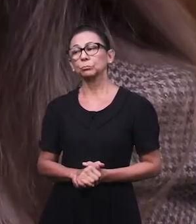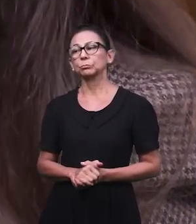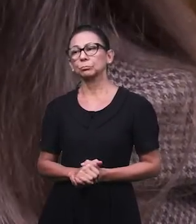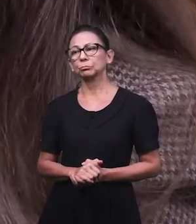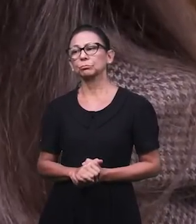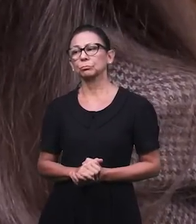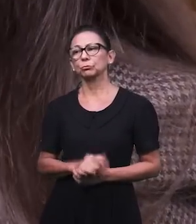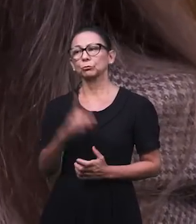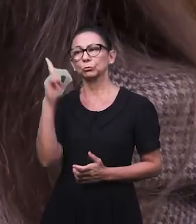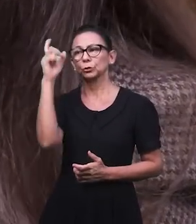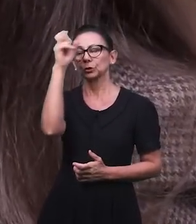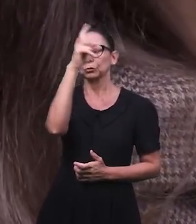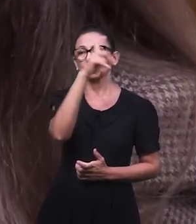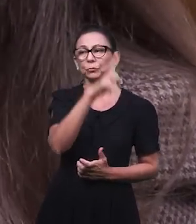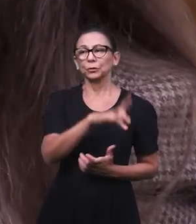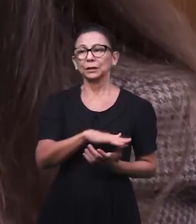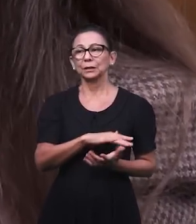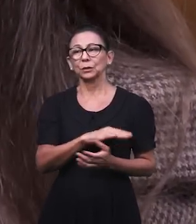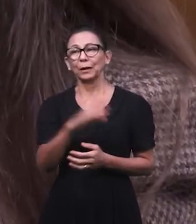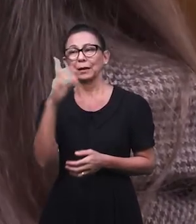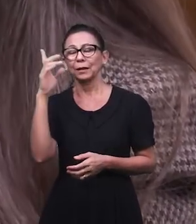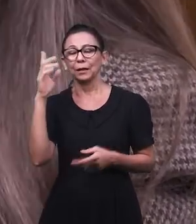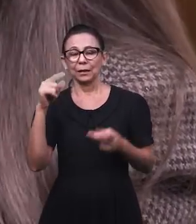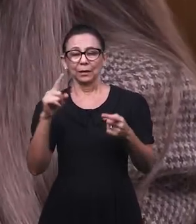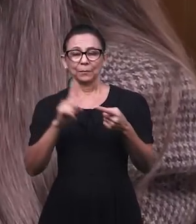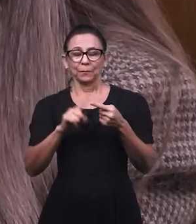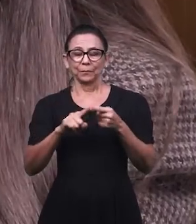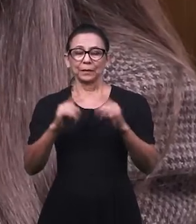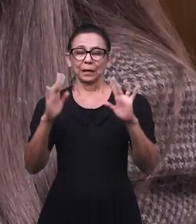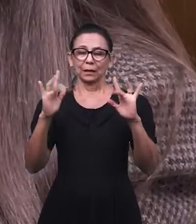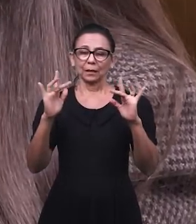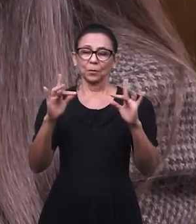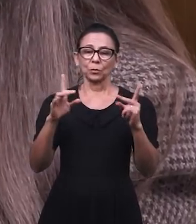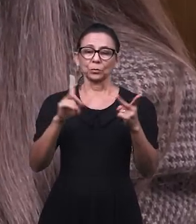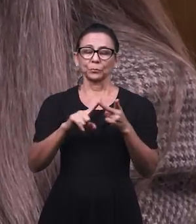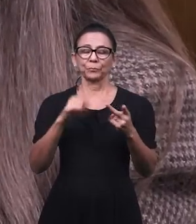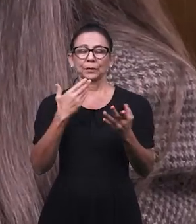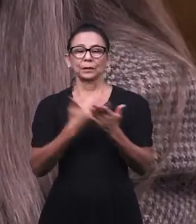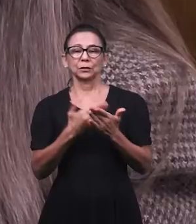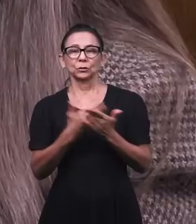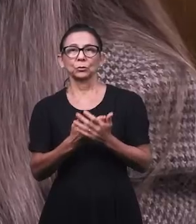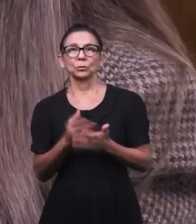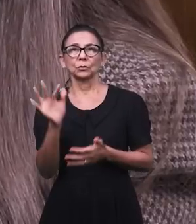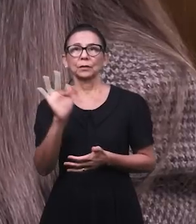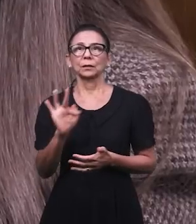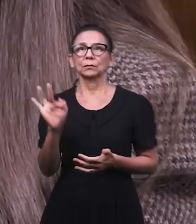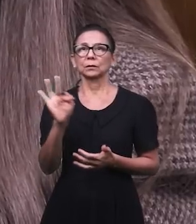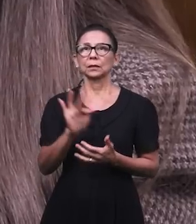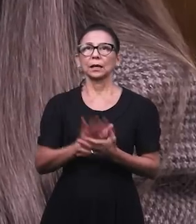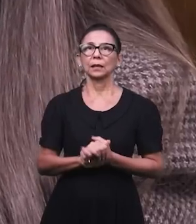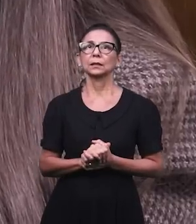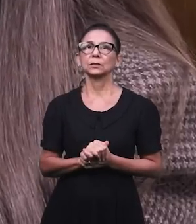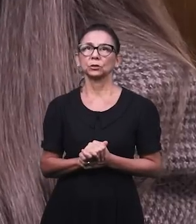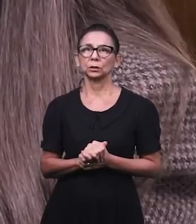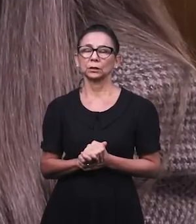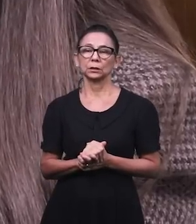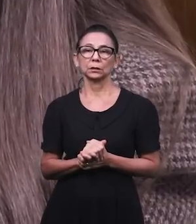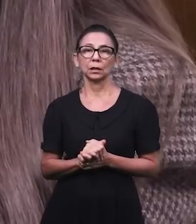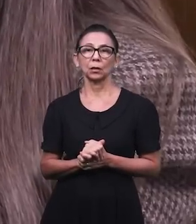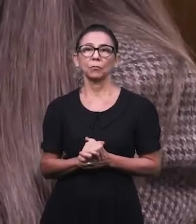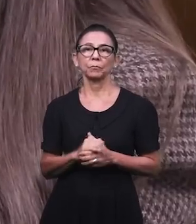foi um pouco mais difícil foi conseguir conciliar tudo. Porque querendo ou não pegar a estrada, na época eu acabava perdendo o